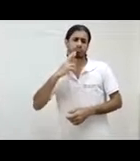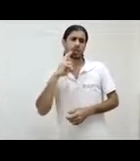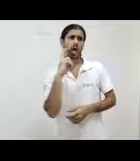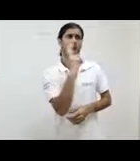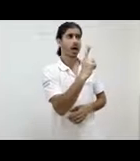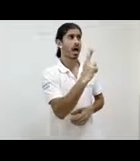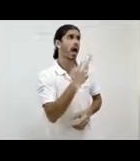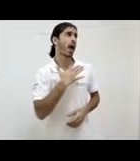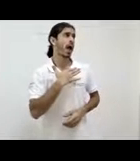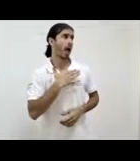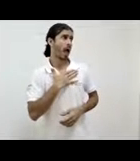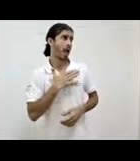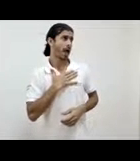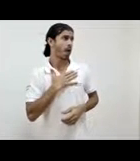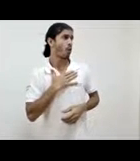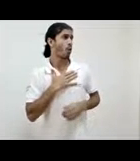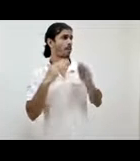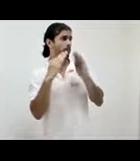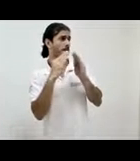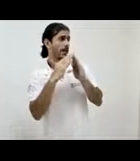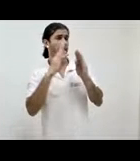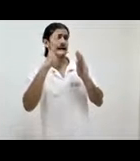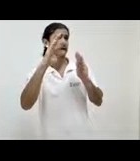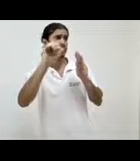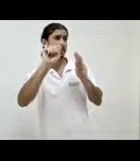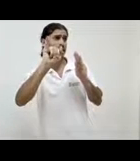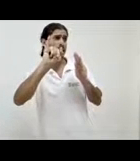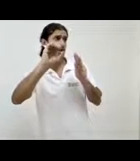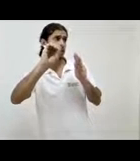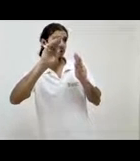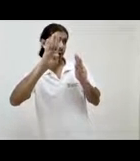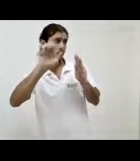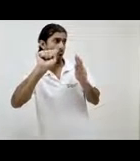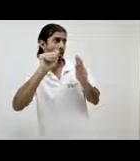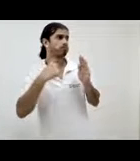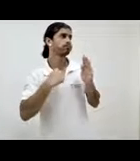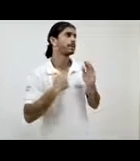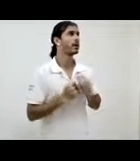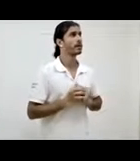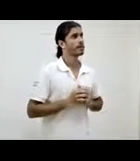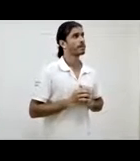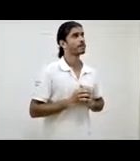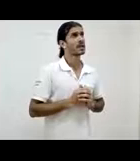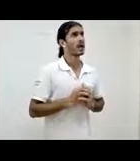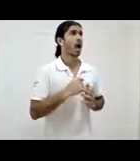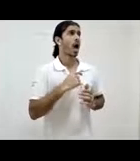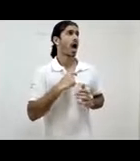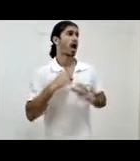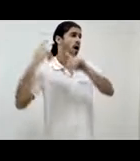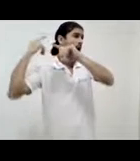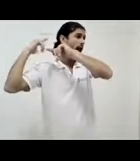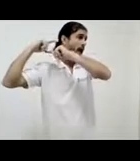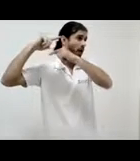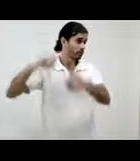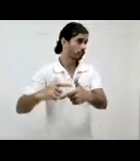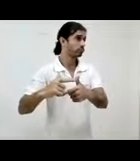moro perto do taioba. Bom, eu como, eu com tradições mineiras, capixaba também,